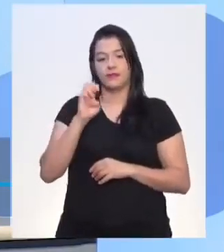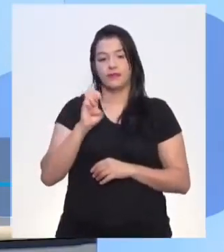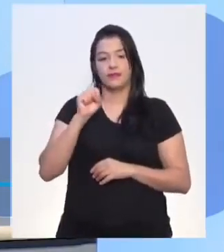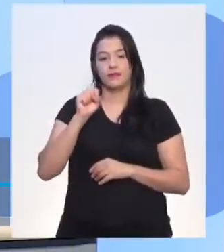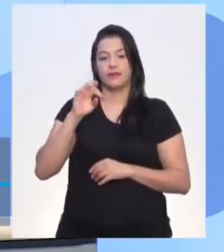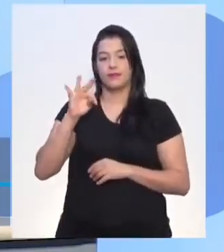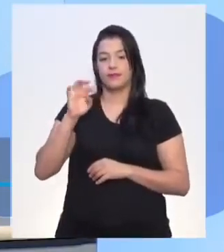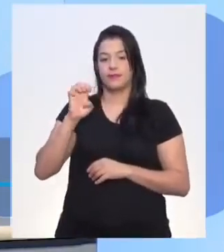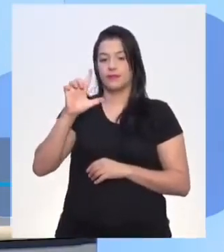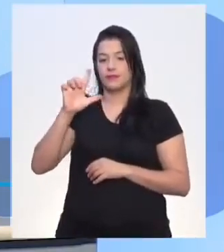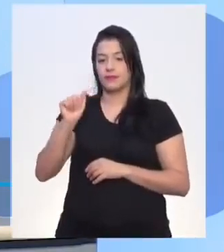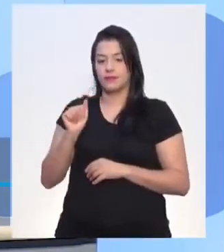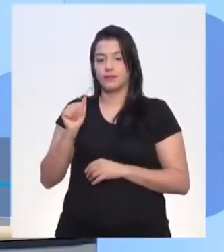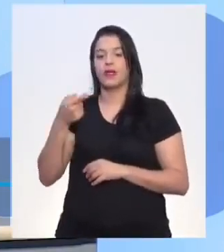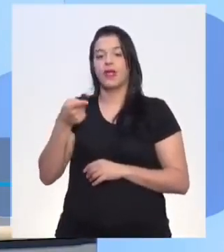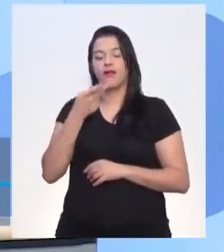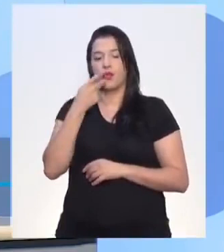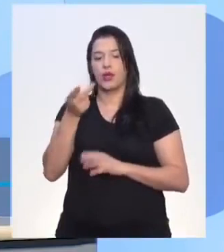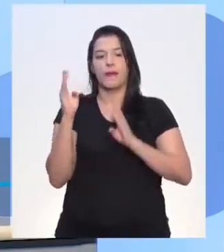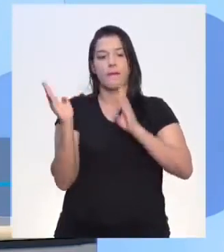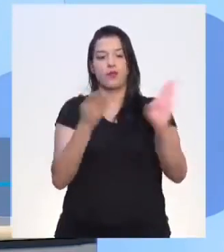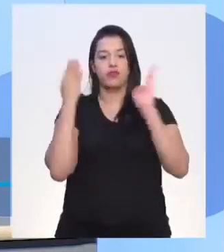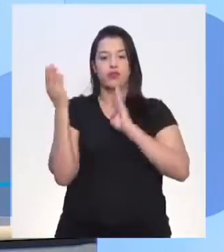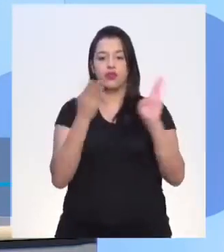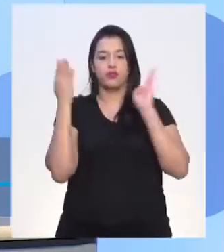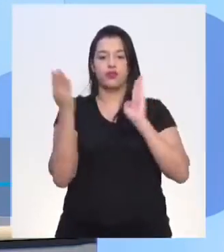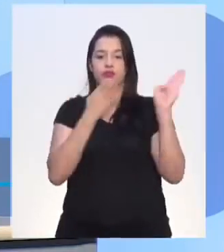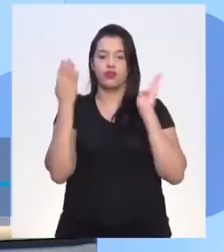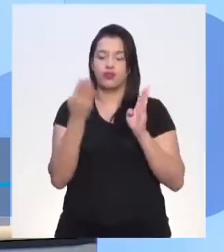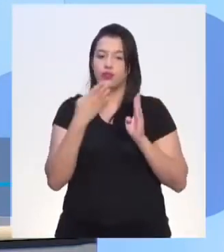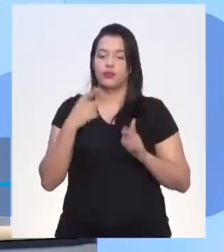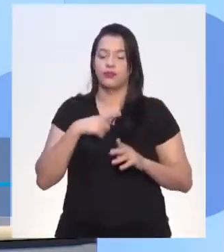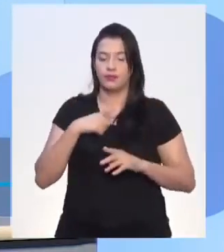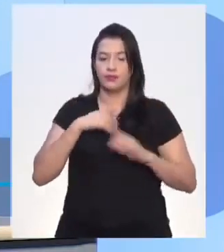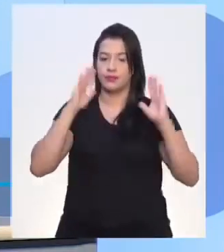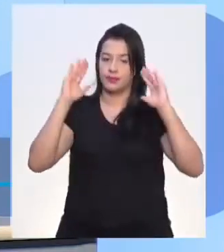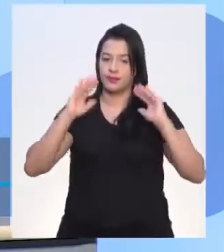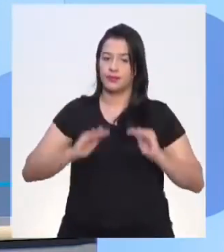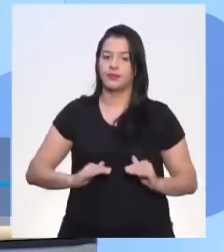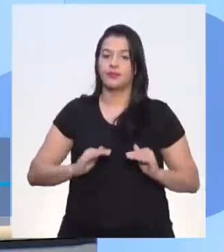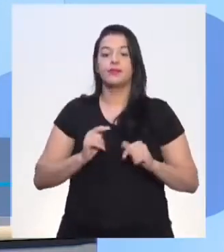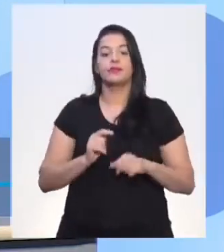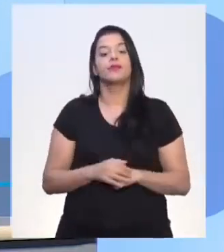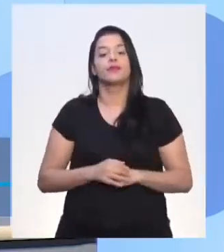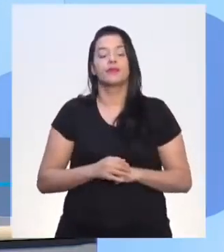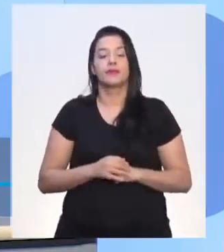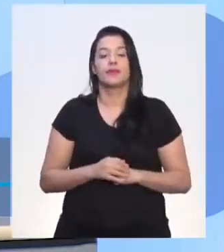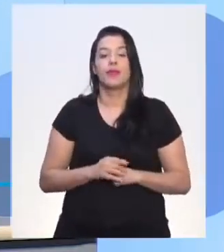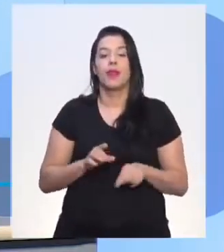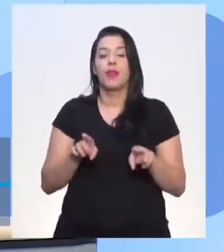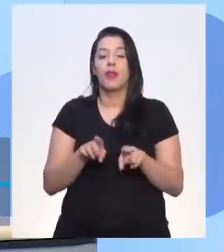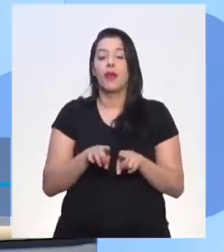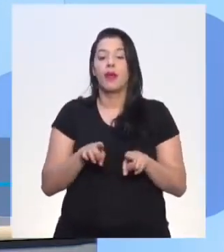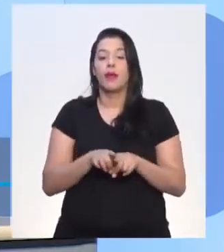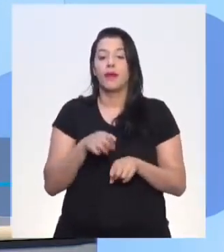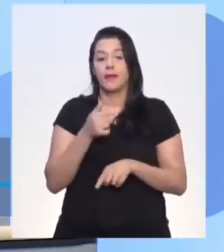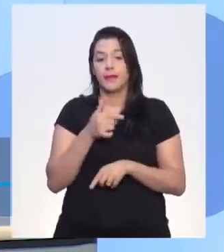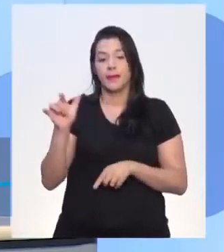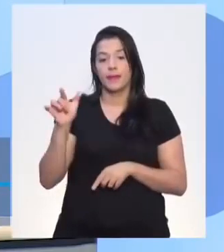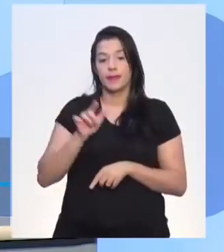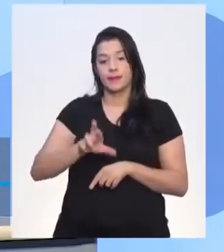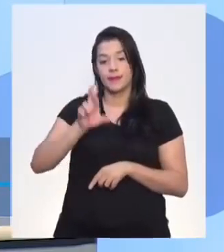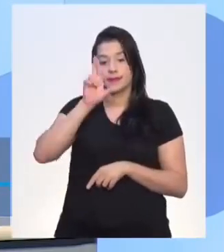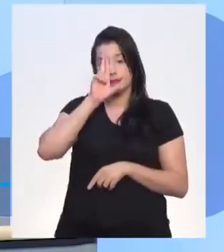vai diminuir a velocidade. Alunos do 6º ano, tá? Professora Rosângela, serão